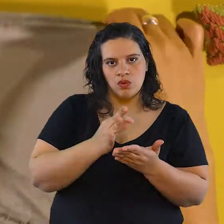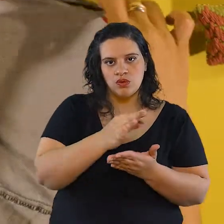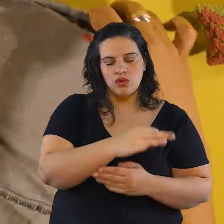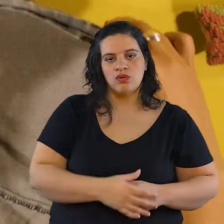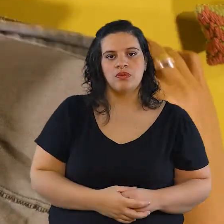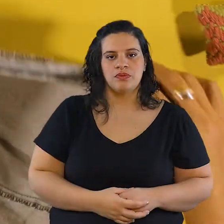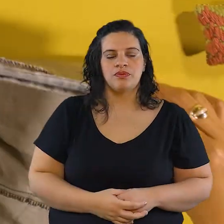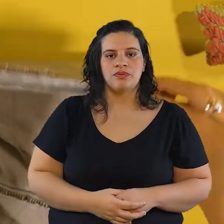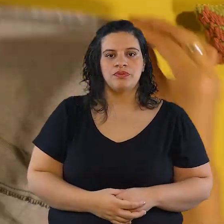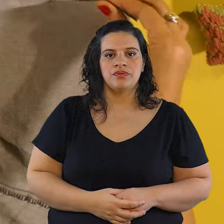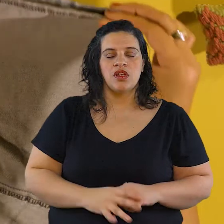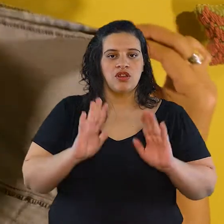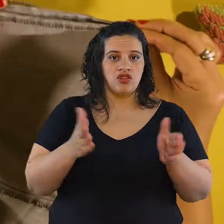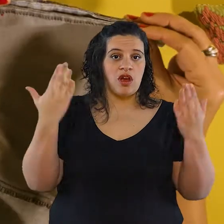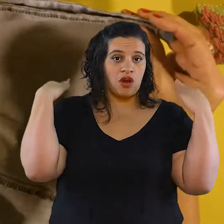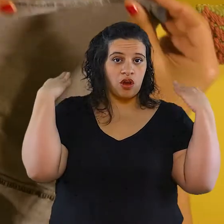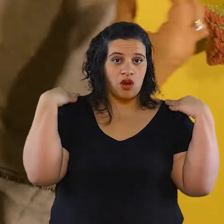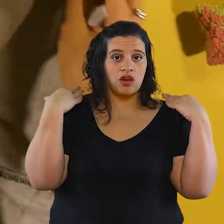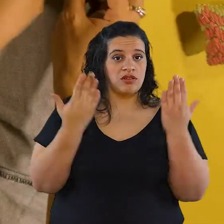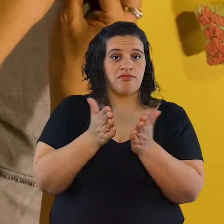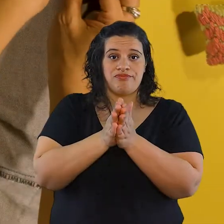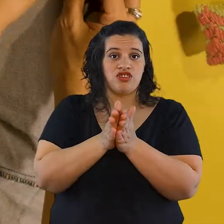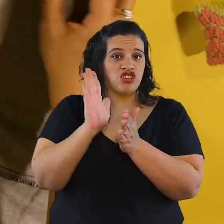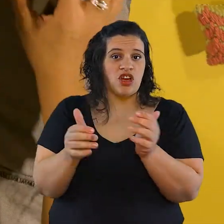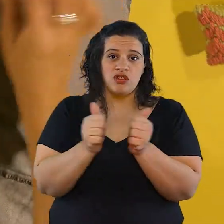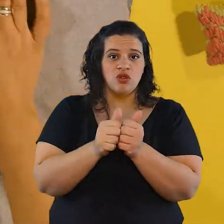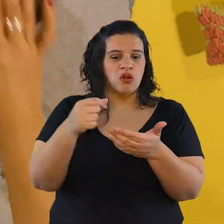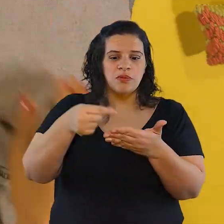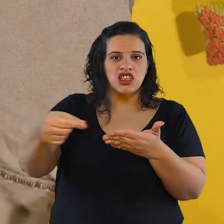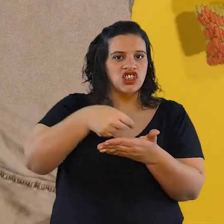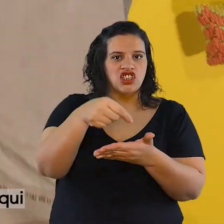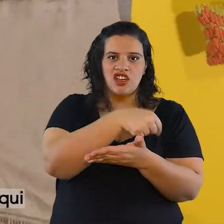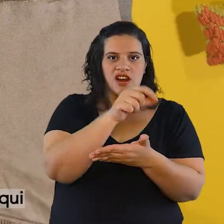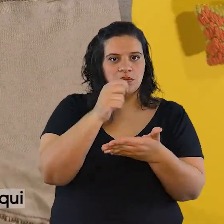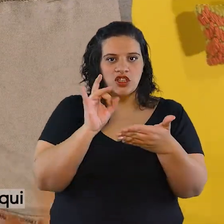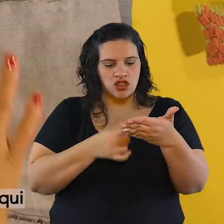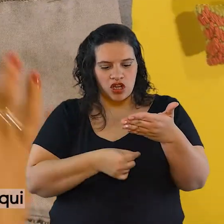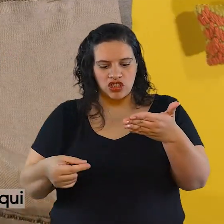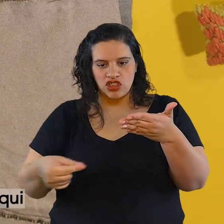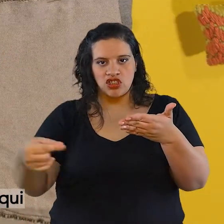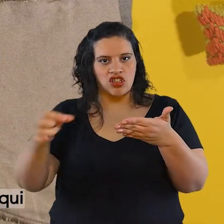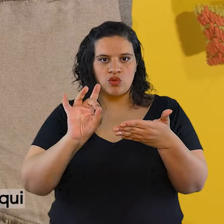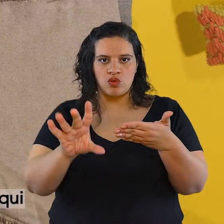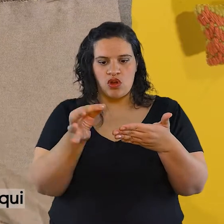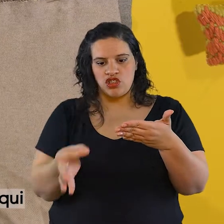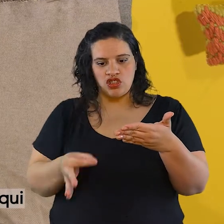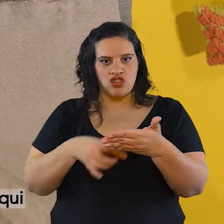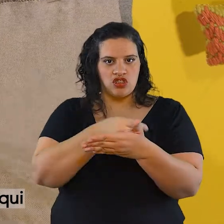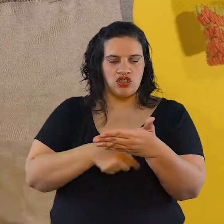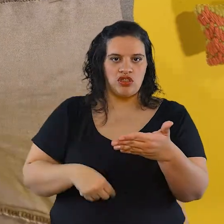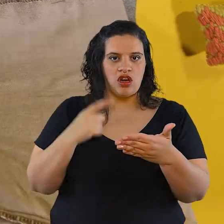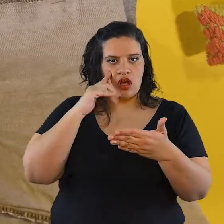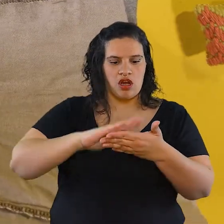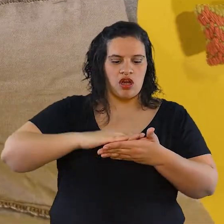costurar, ó. Aqui eu já tenho a parte das costas e elas já estão juntas, então eu não vou nem tirar esse alfinete